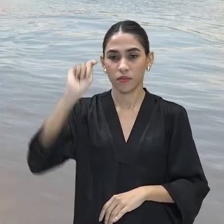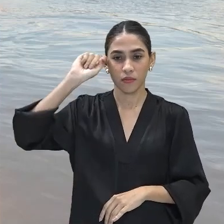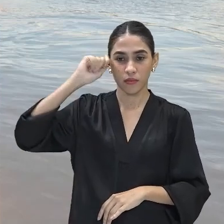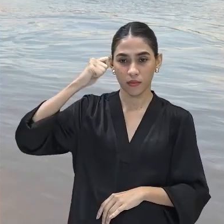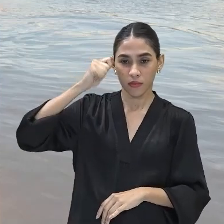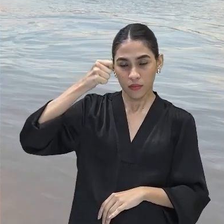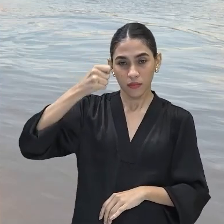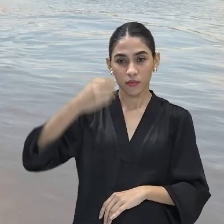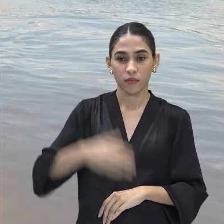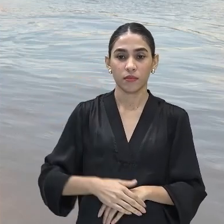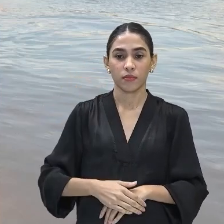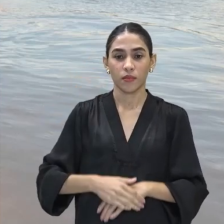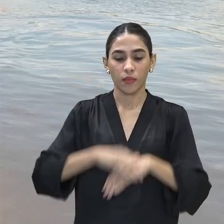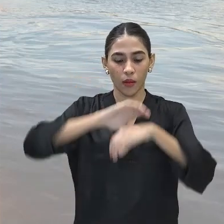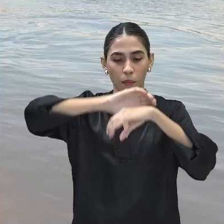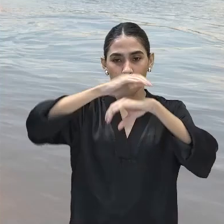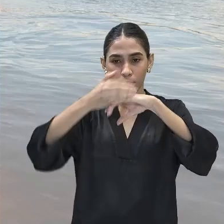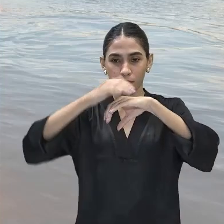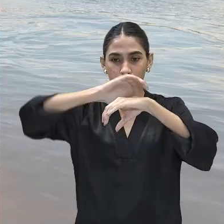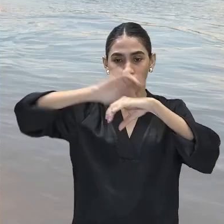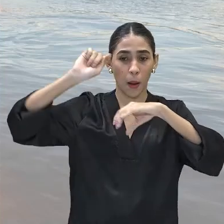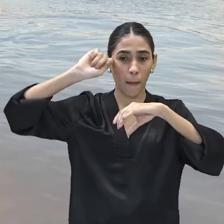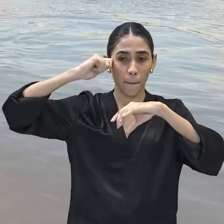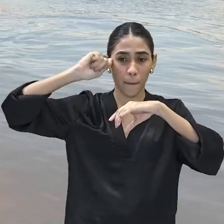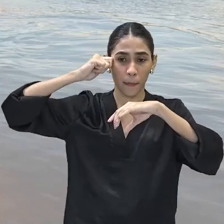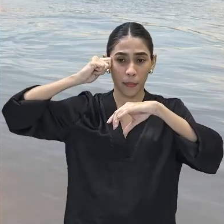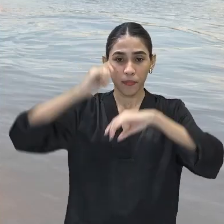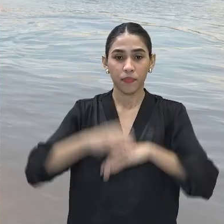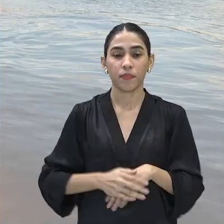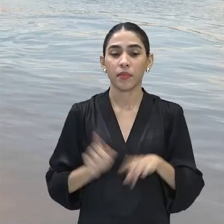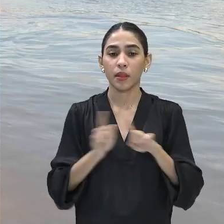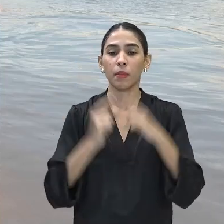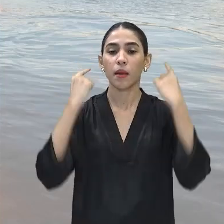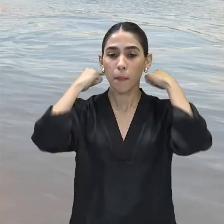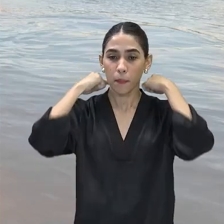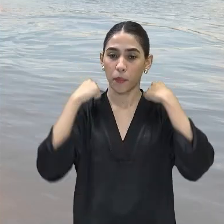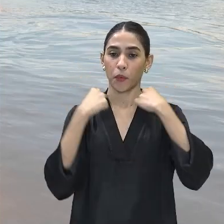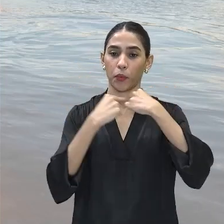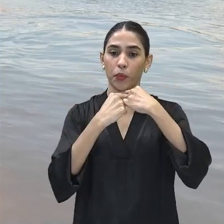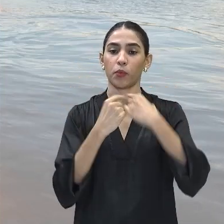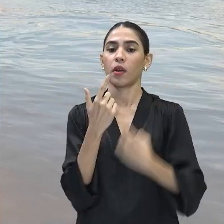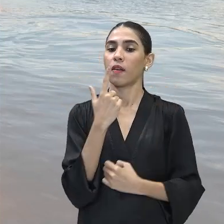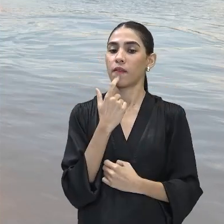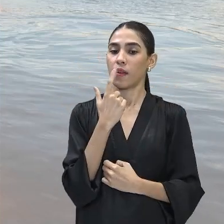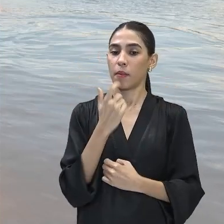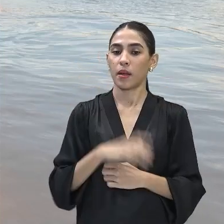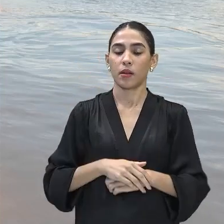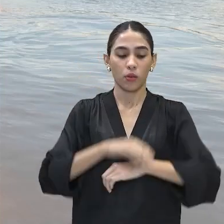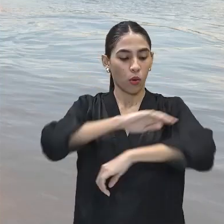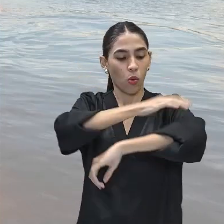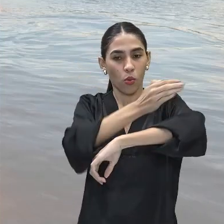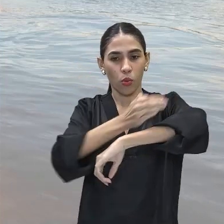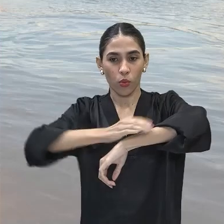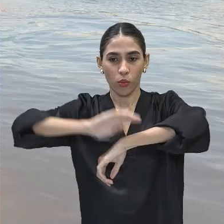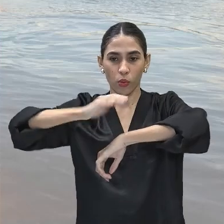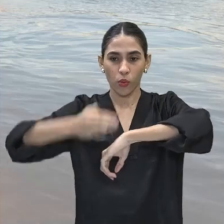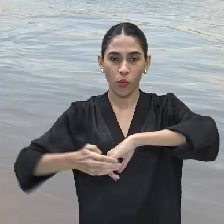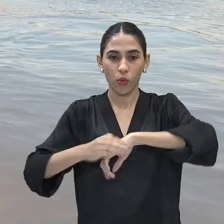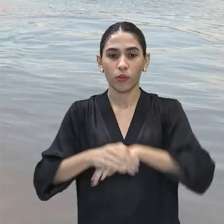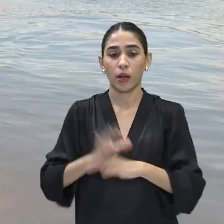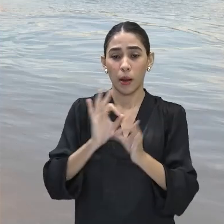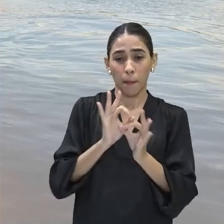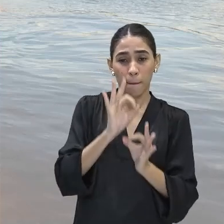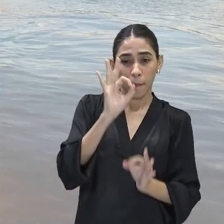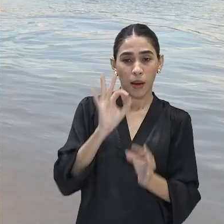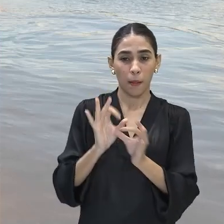né, essa cabeça preta, tem uma faixa vermelha aqui no pescoço, tem o corpo branco e essas pernas bem